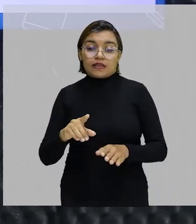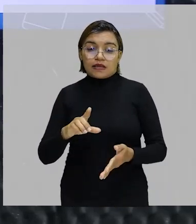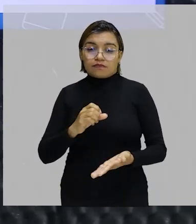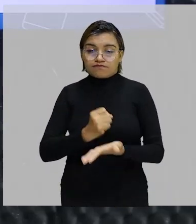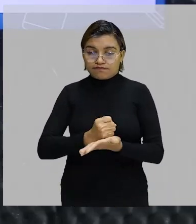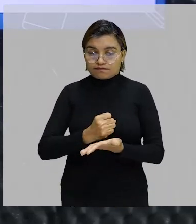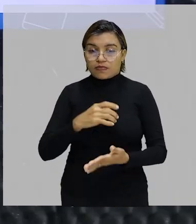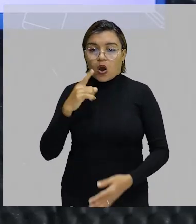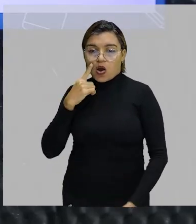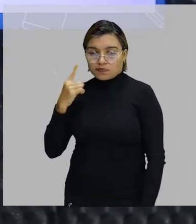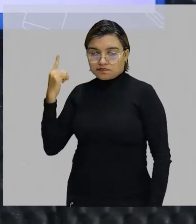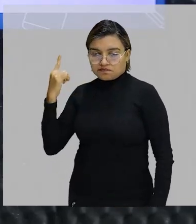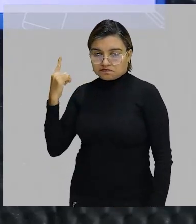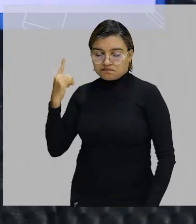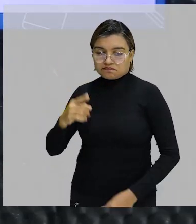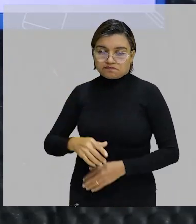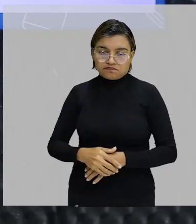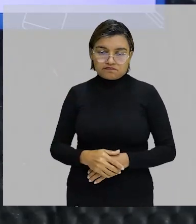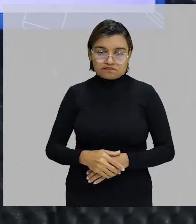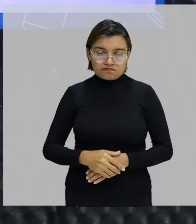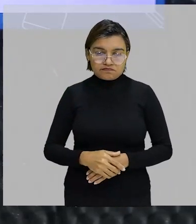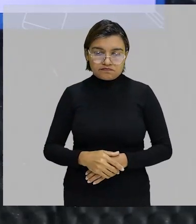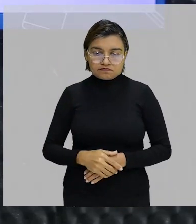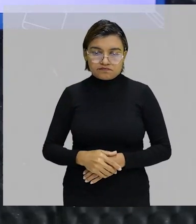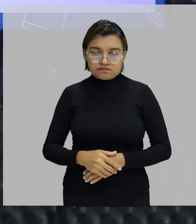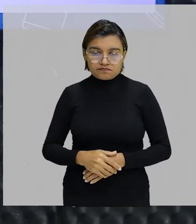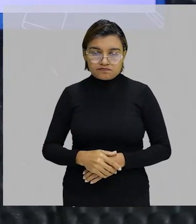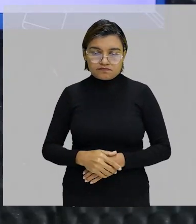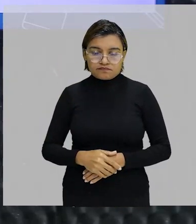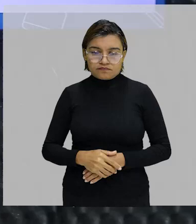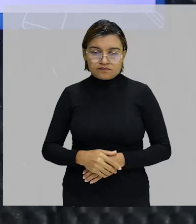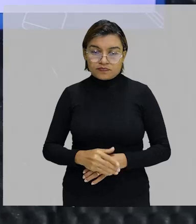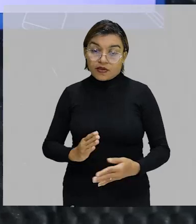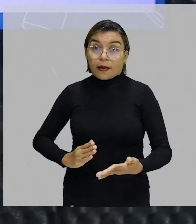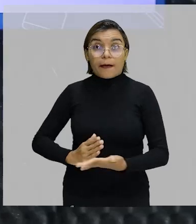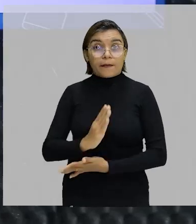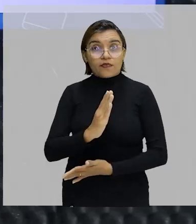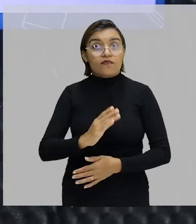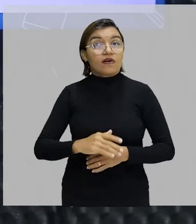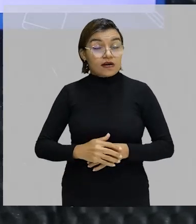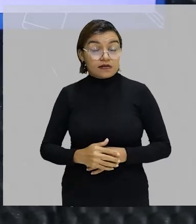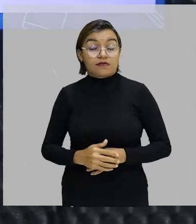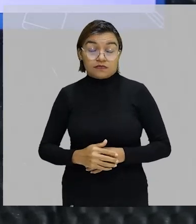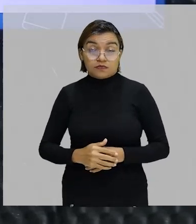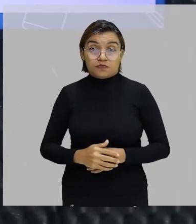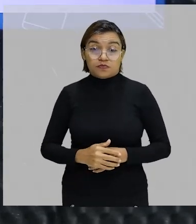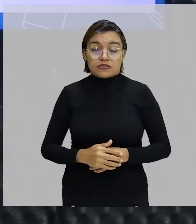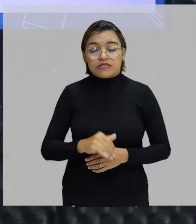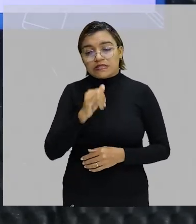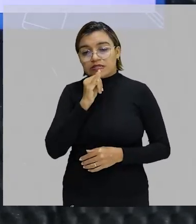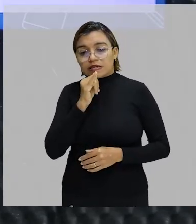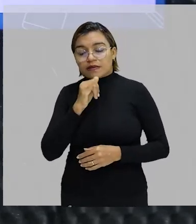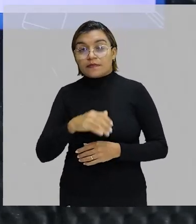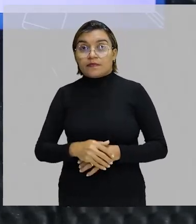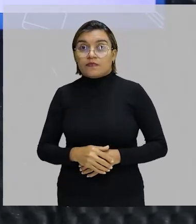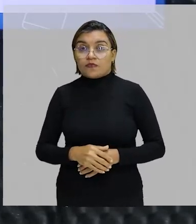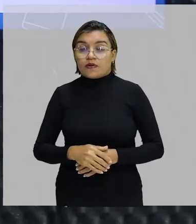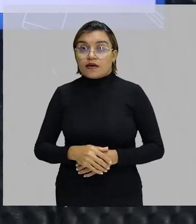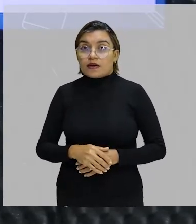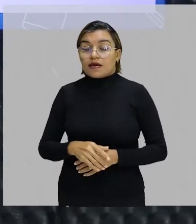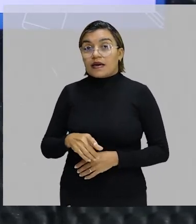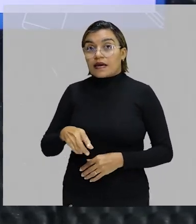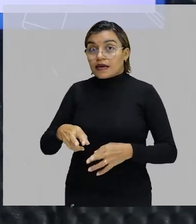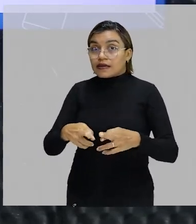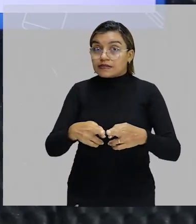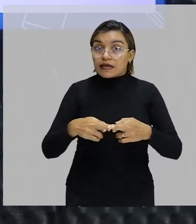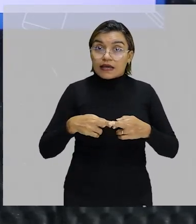Municipal de Castanhal. Aprovado por unanimidade. Então, este requerimento foi deferido,